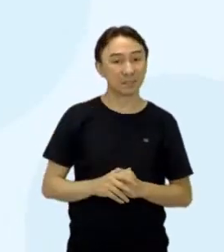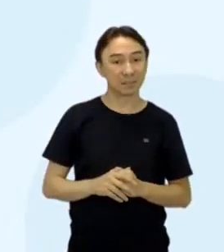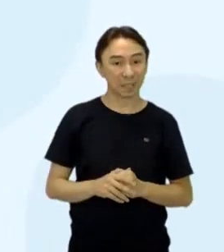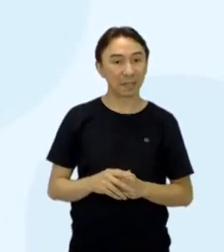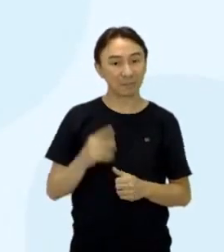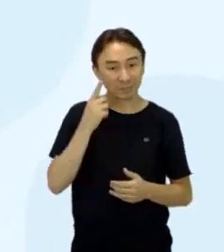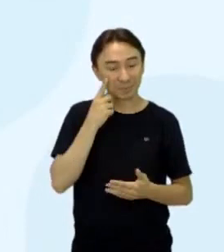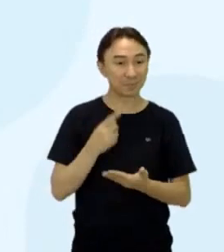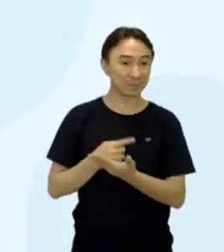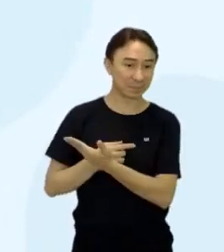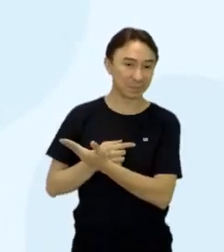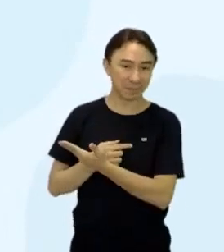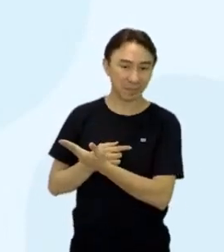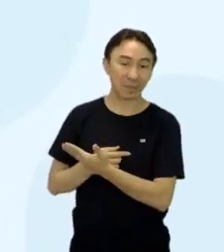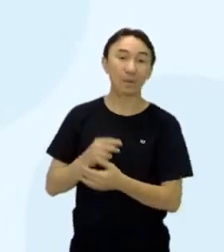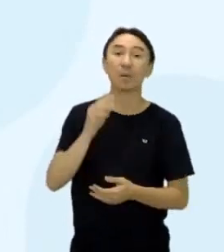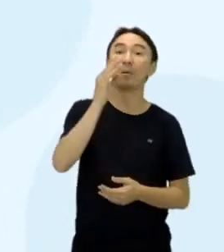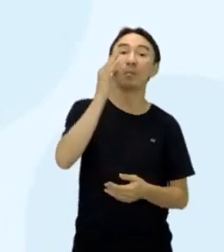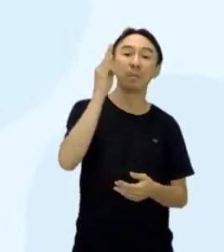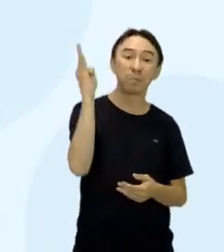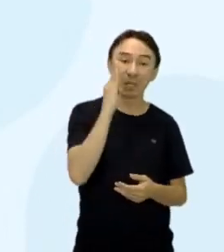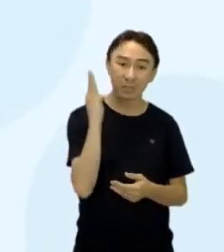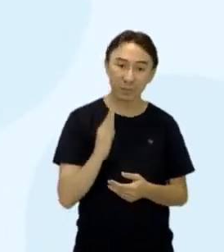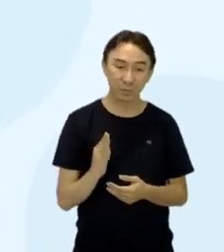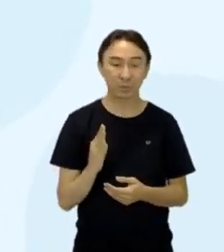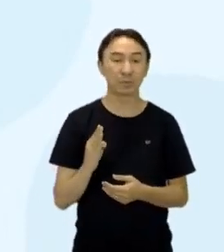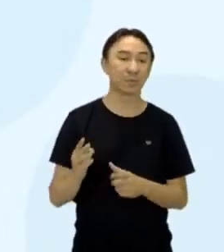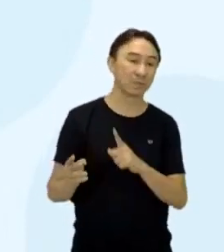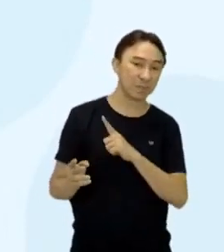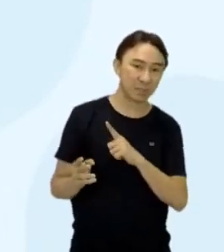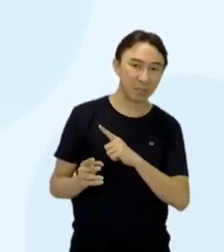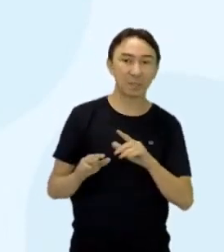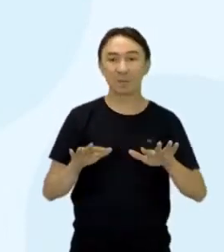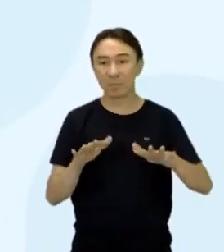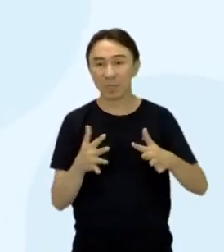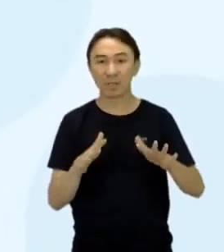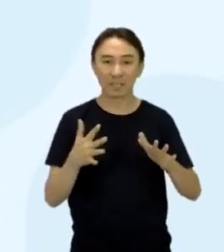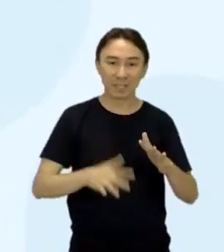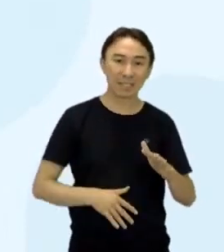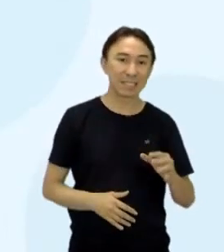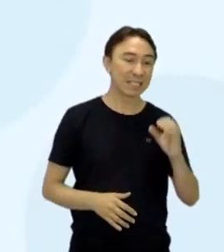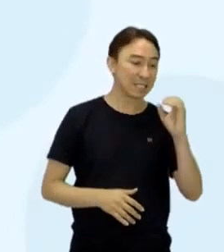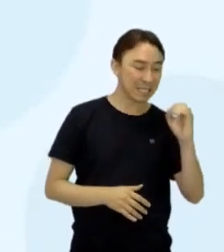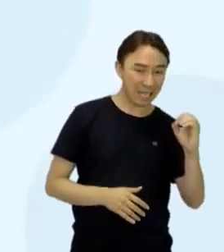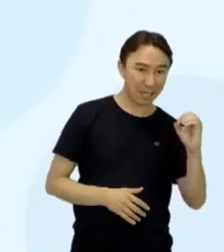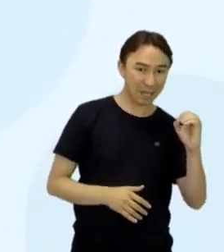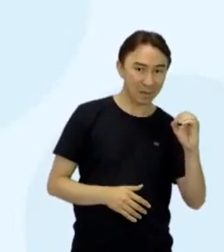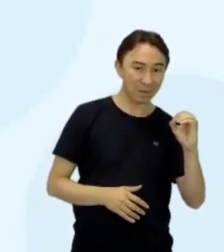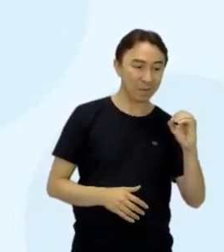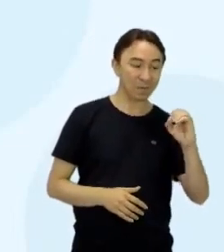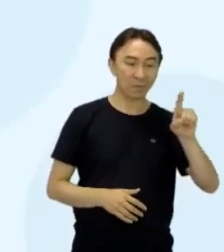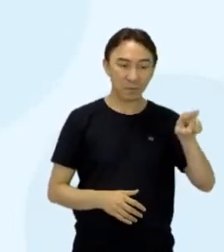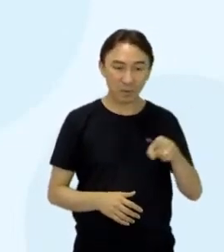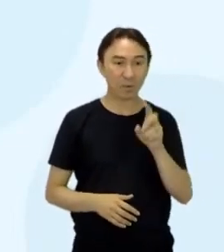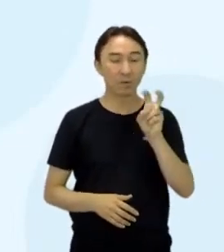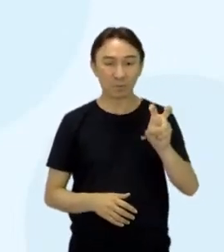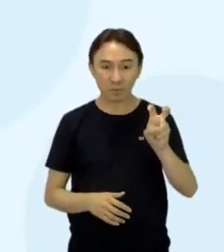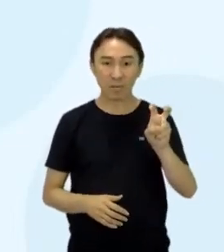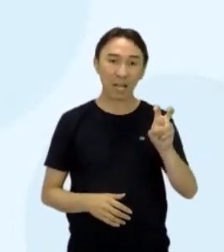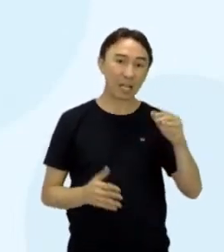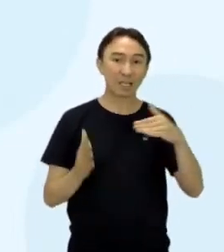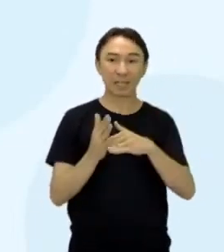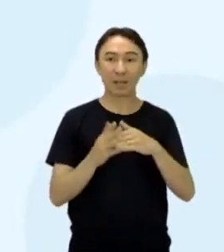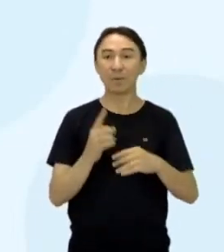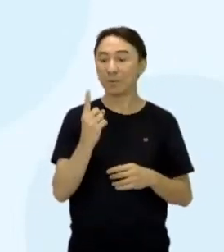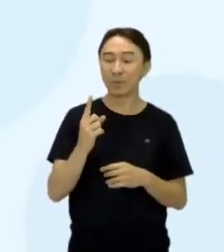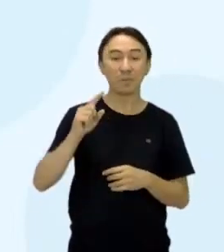interessante retratar isso, né? O Brasil aí está na faixa aí mais ou menos de 0,5% a 1% ao ano, e a gente vai ver isso,